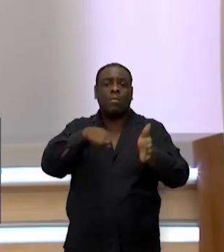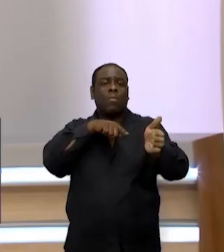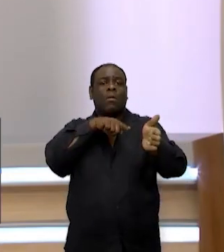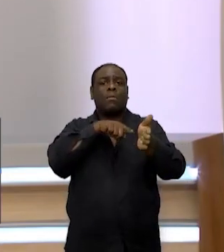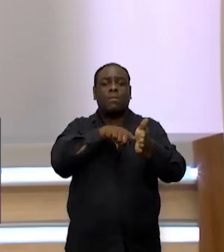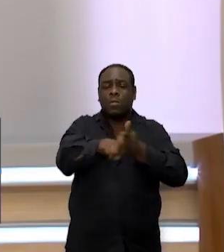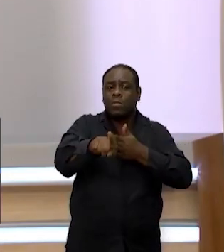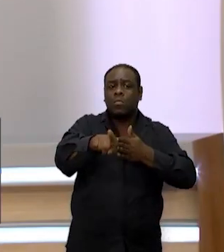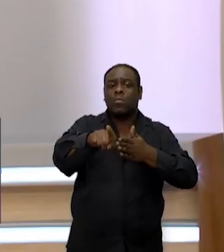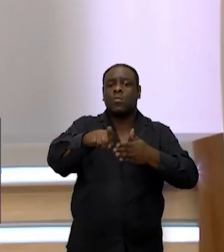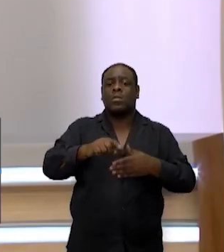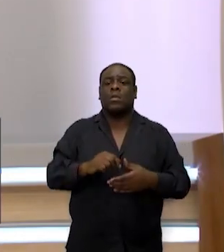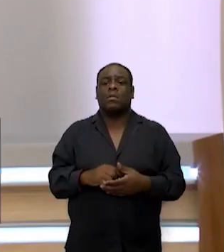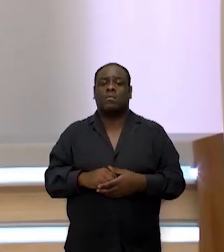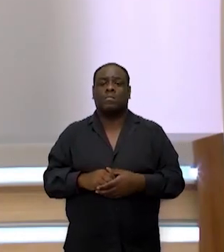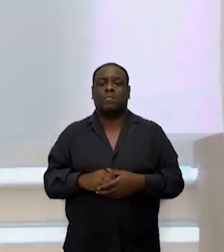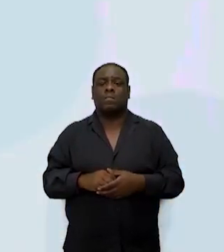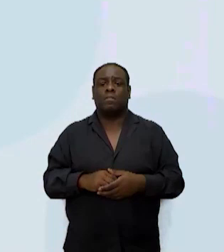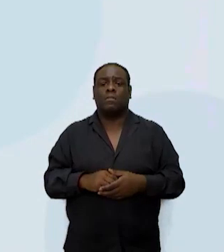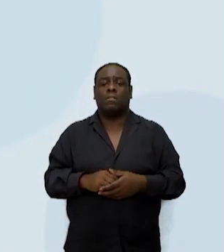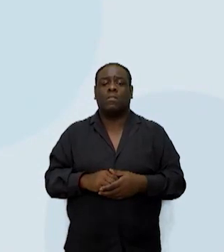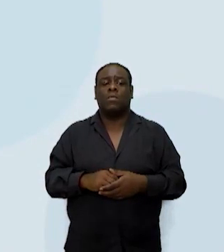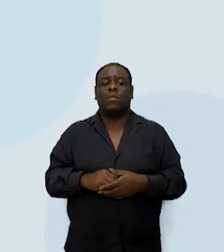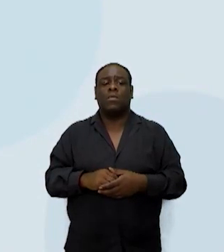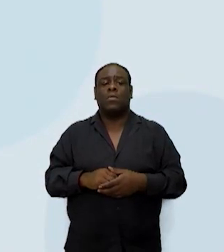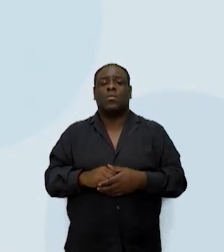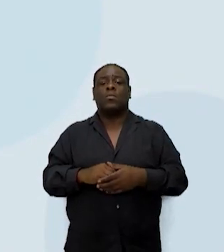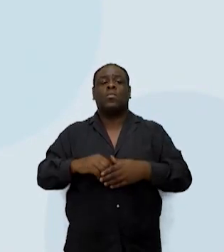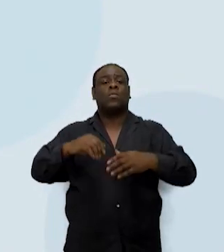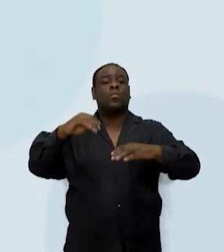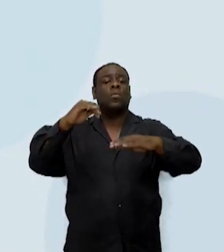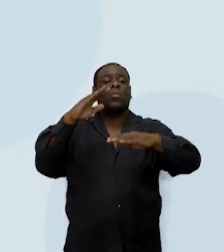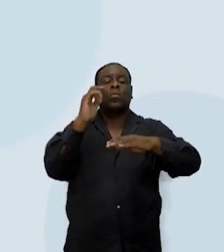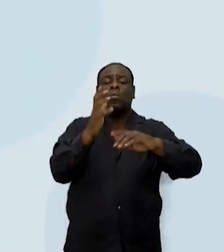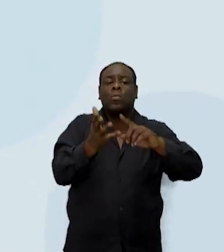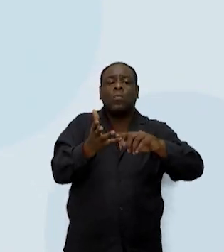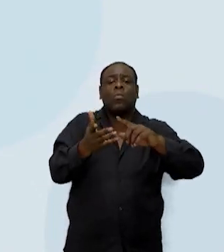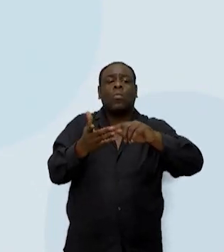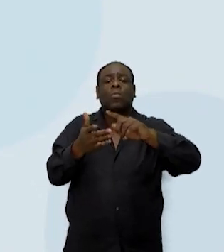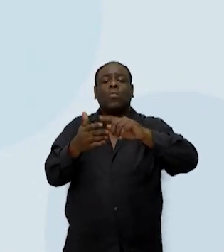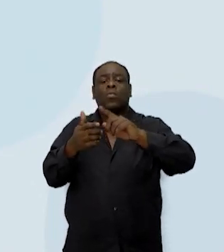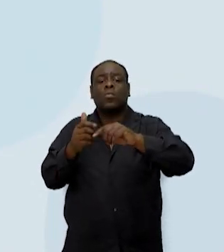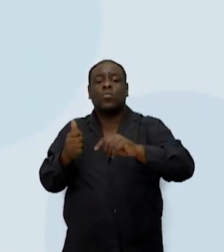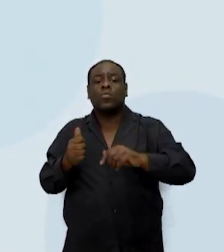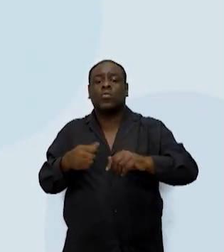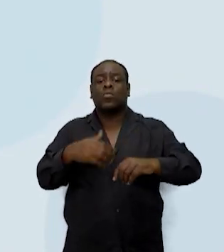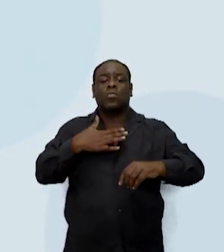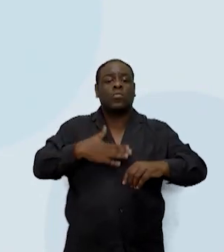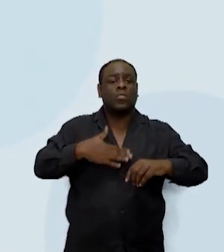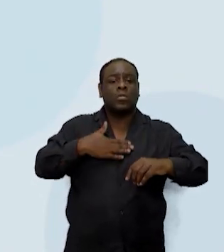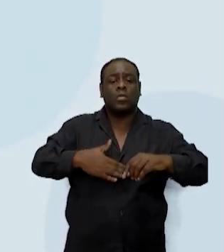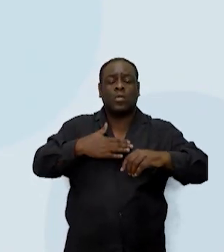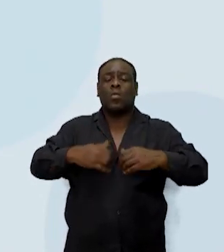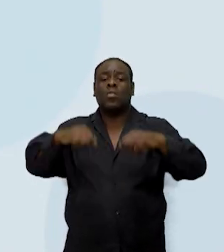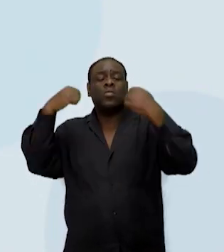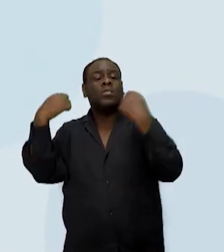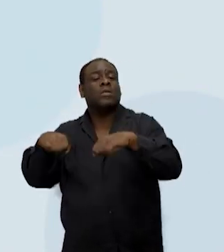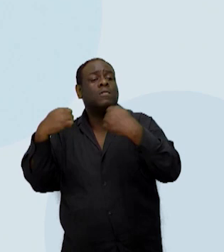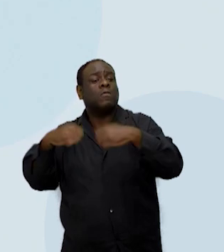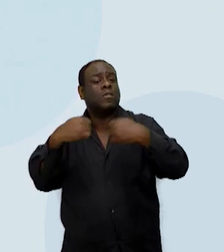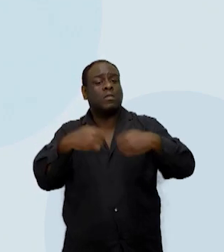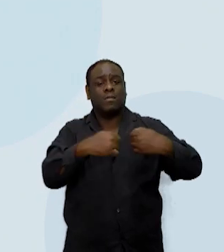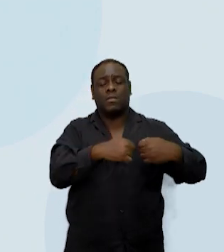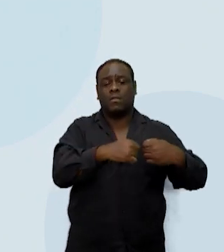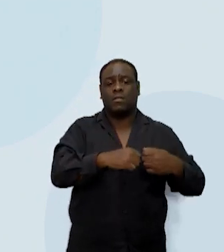sobre essa pergunta. Então a pergunta é: de quantos likes você precisa? Eu vou deixar aí